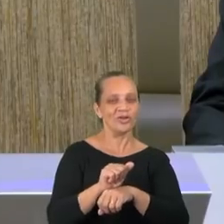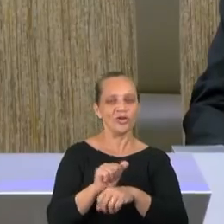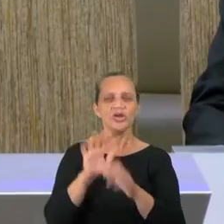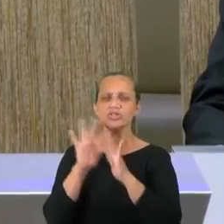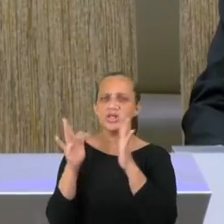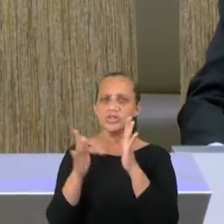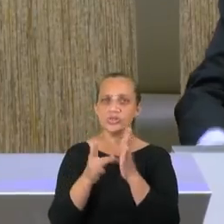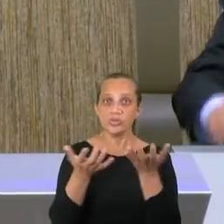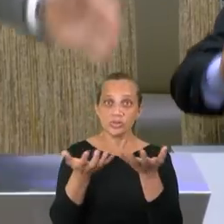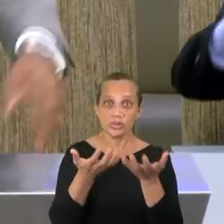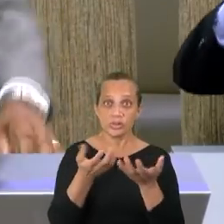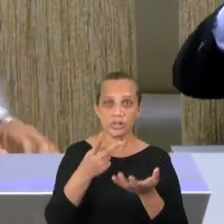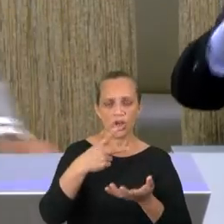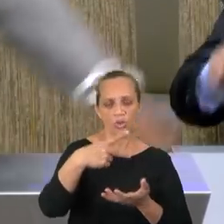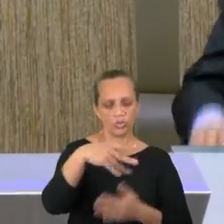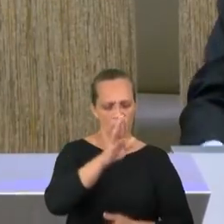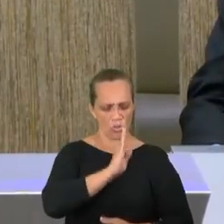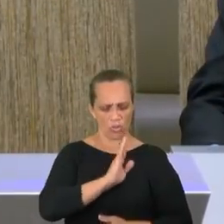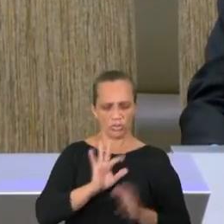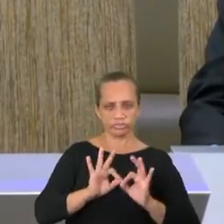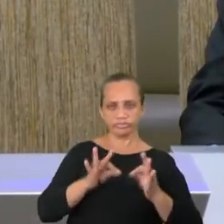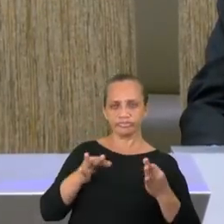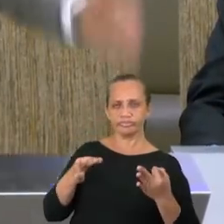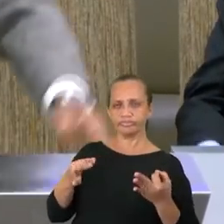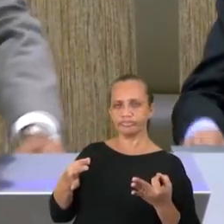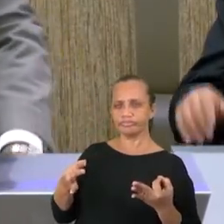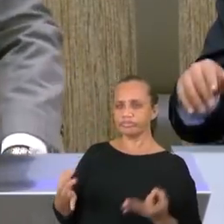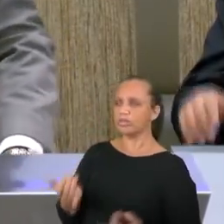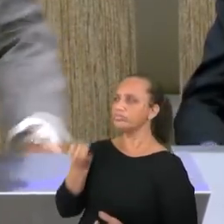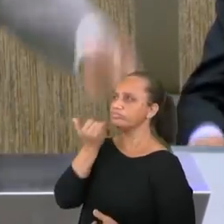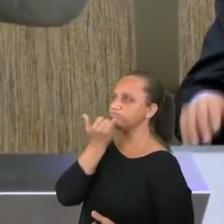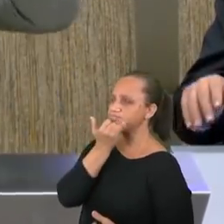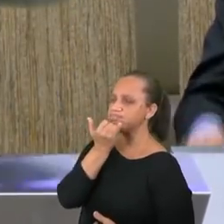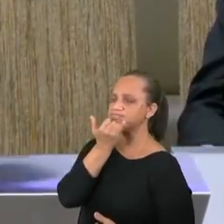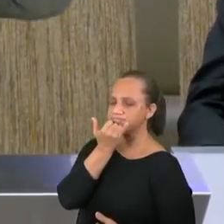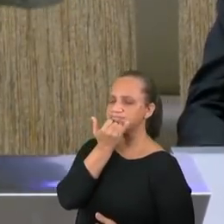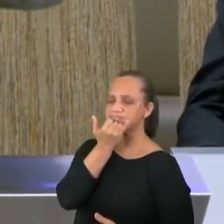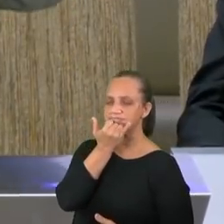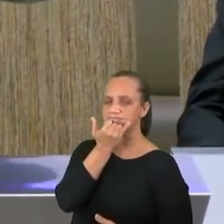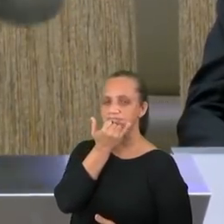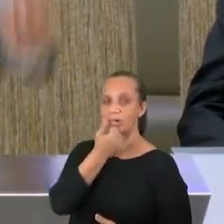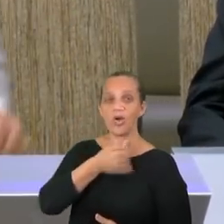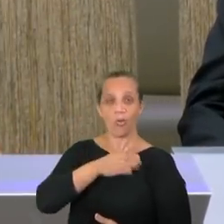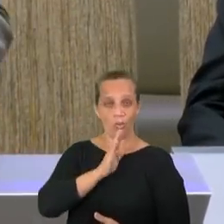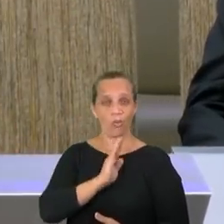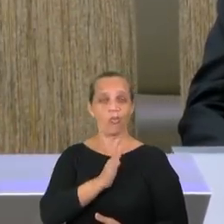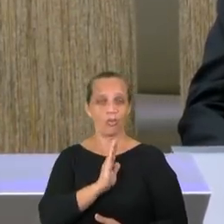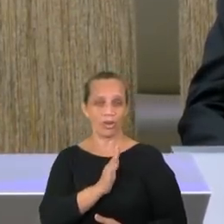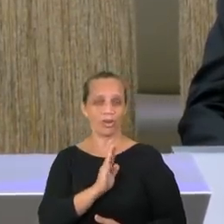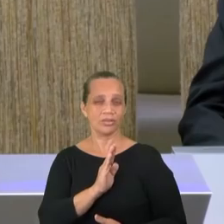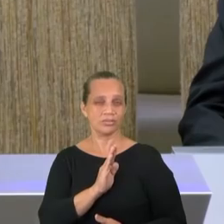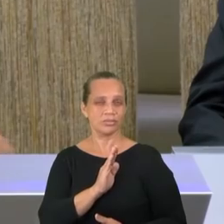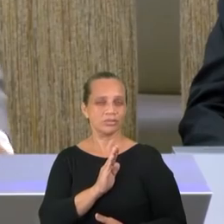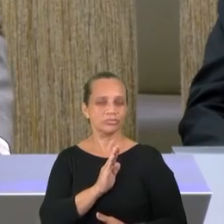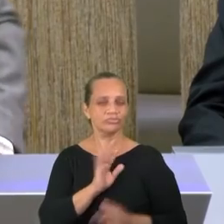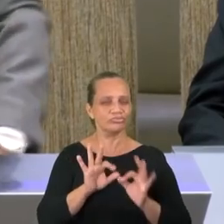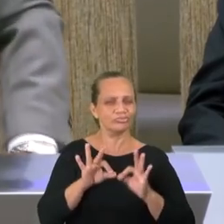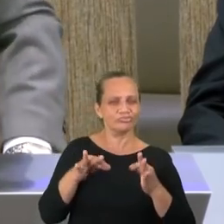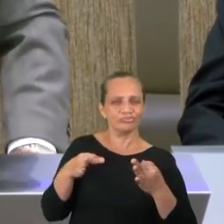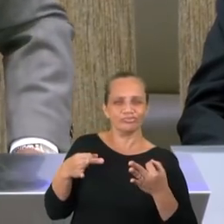o teu coração rasgado, é o teu coração quebrantado. Há um coração quebrantado